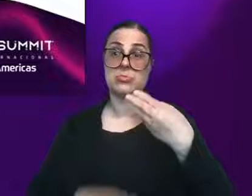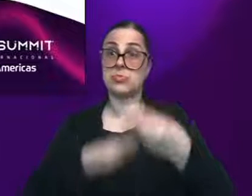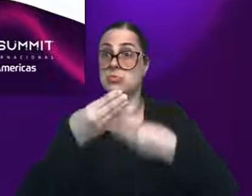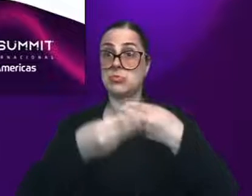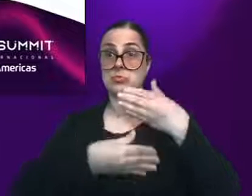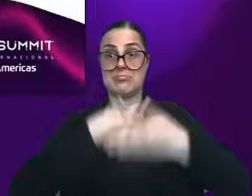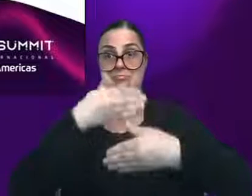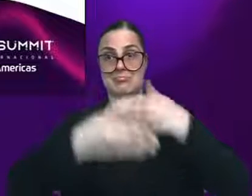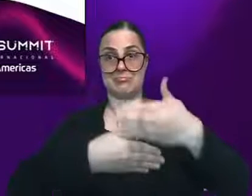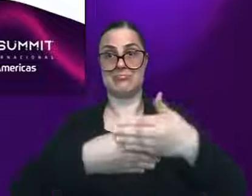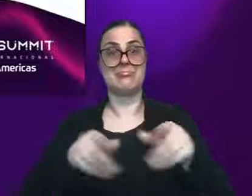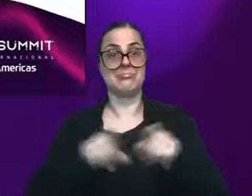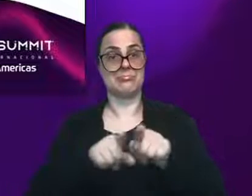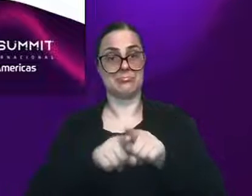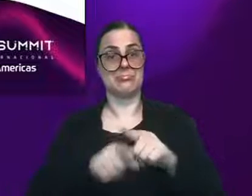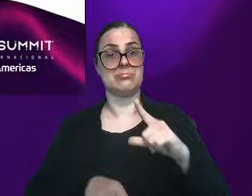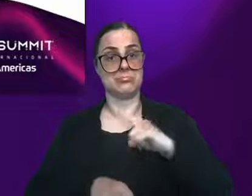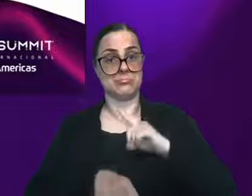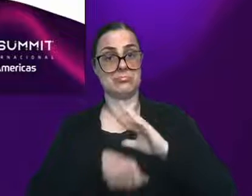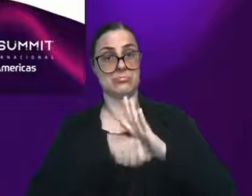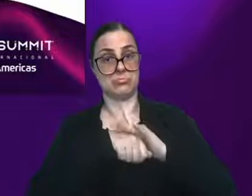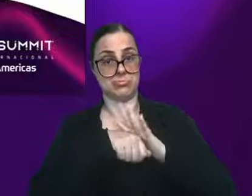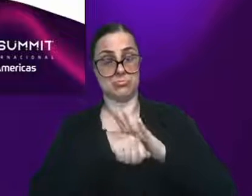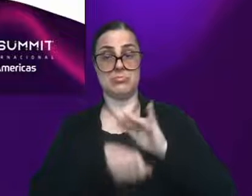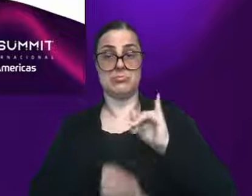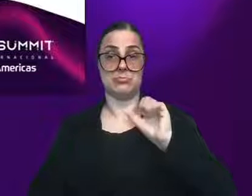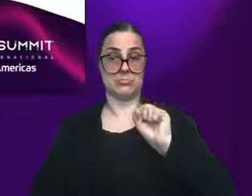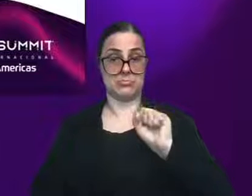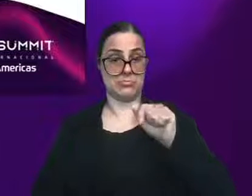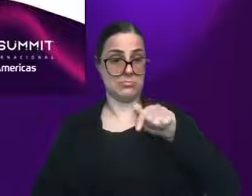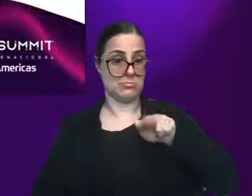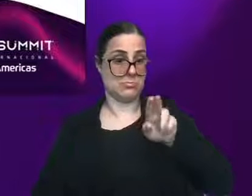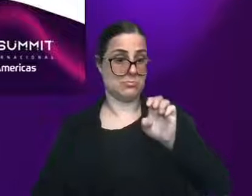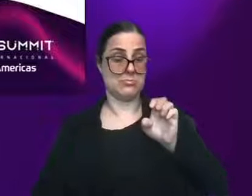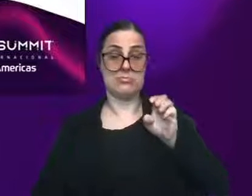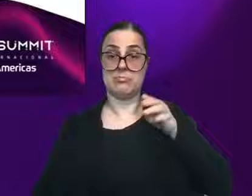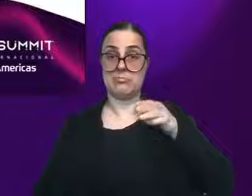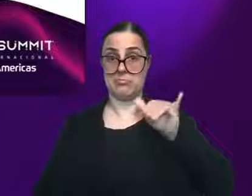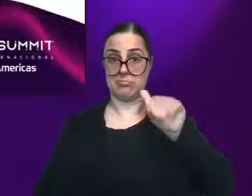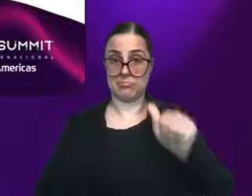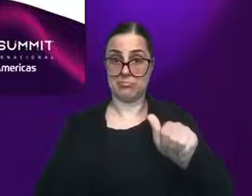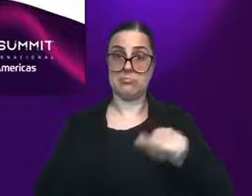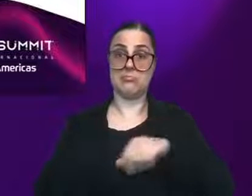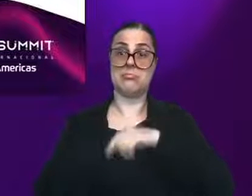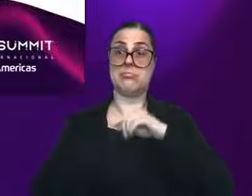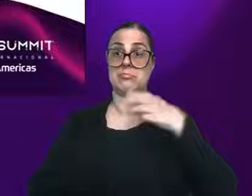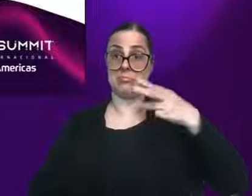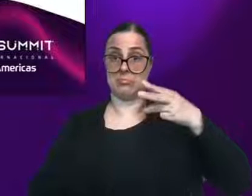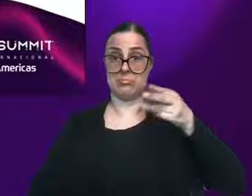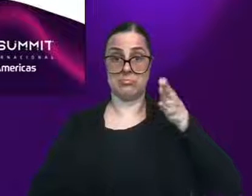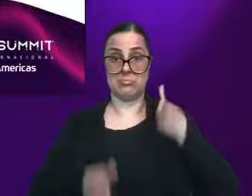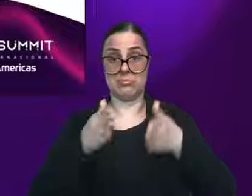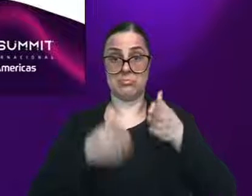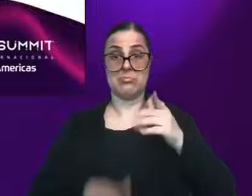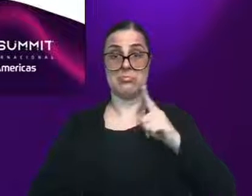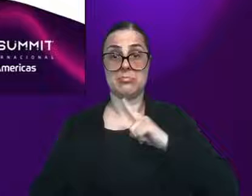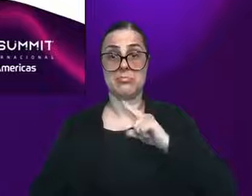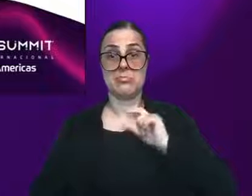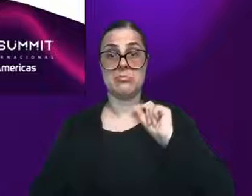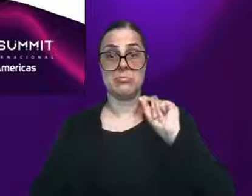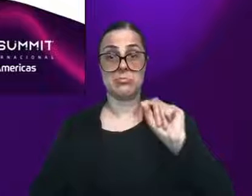uma doença de isquemia e reperfusão. Nessa terceira fase a gente tem essa chamada GIPS, que é a